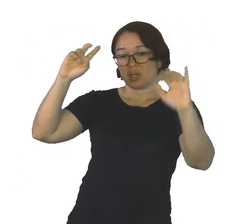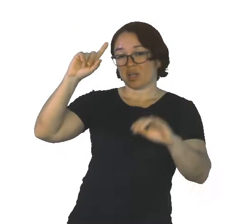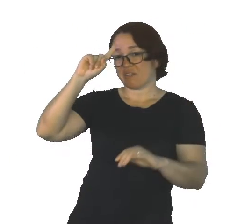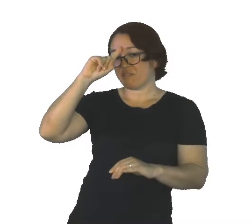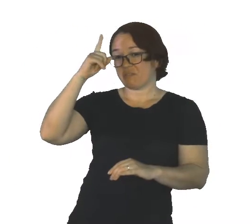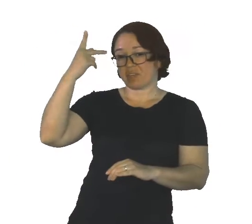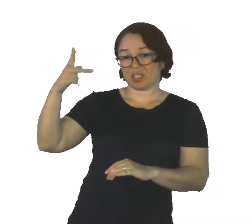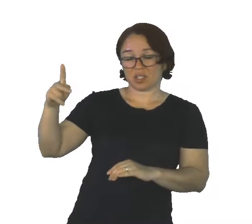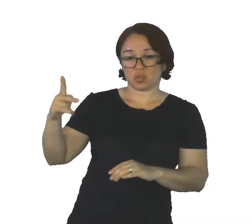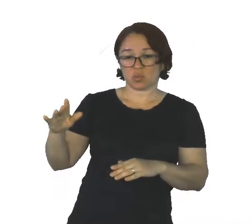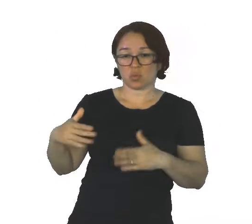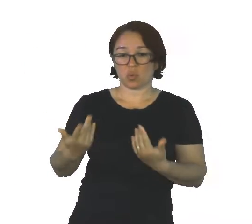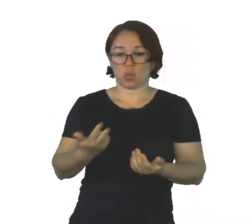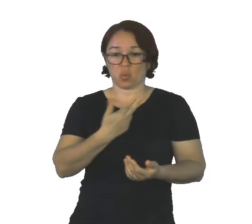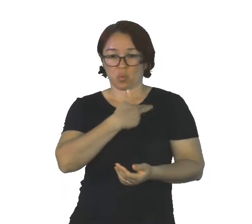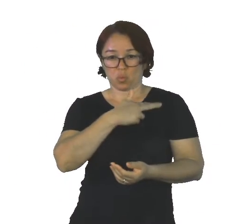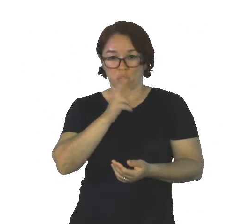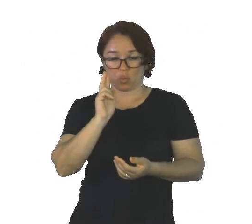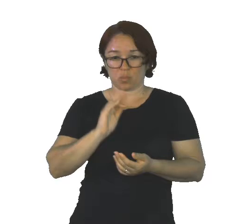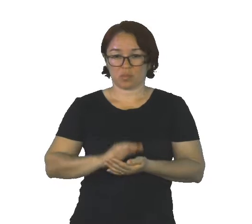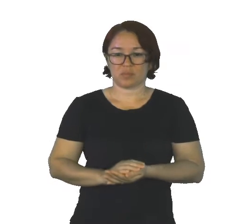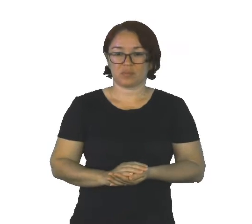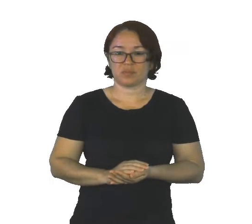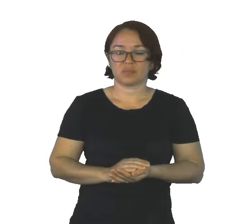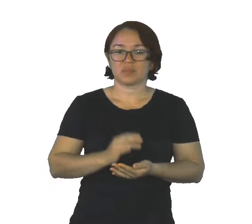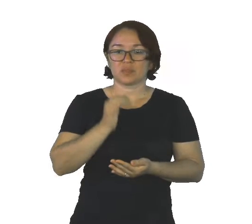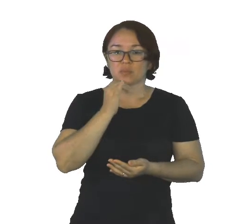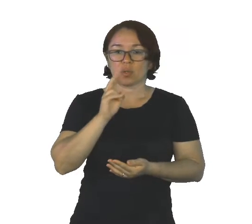pela Unesco como Patrimônio da Humanidade.